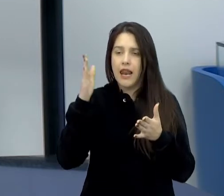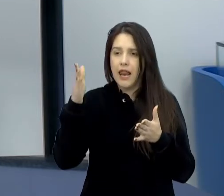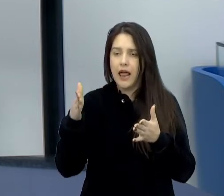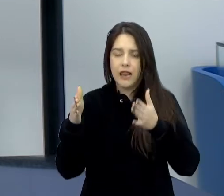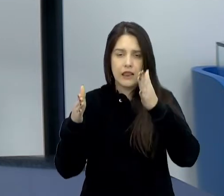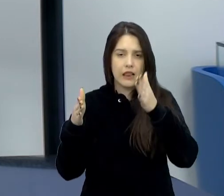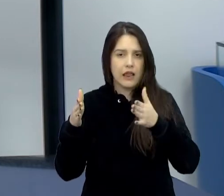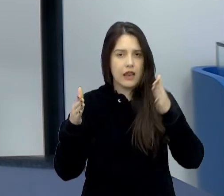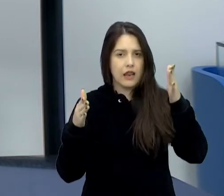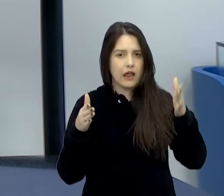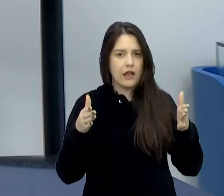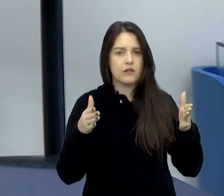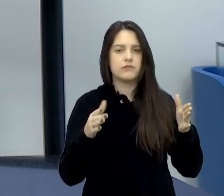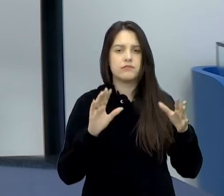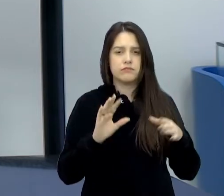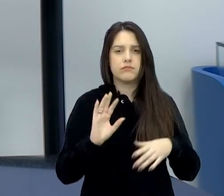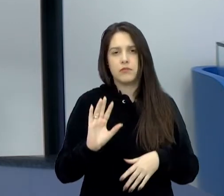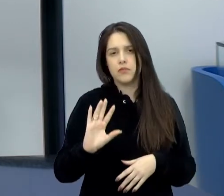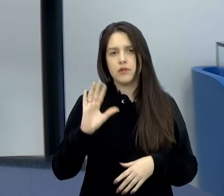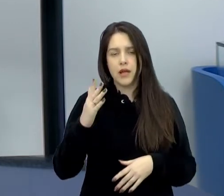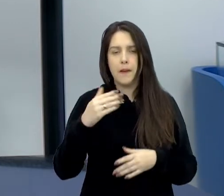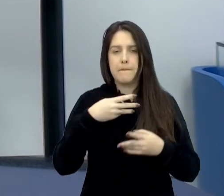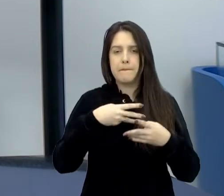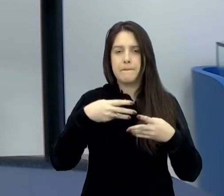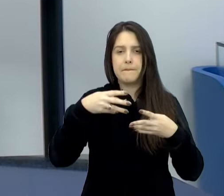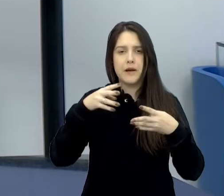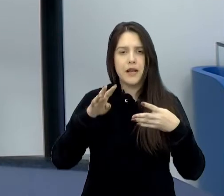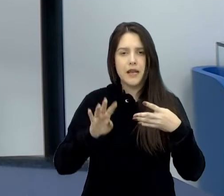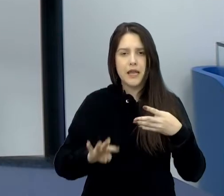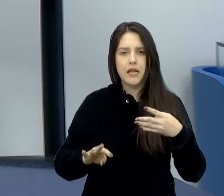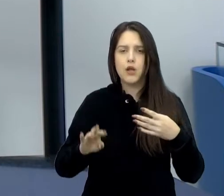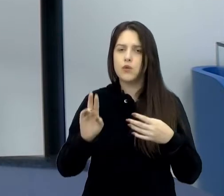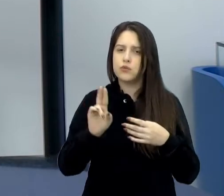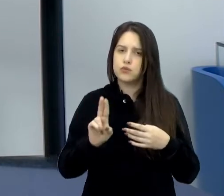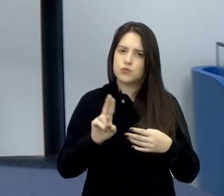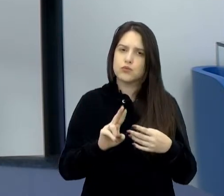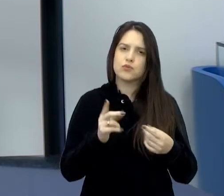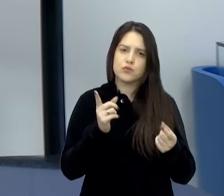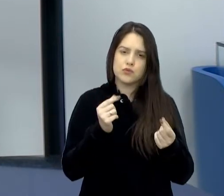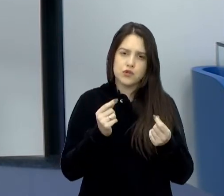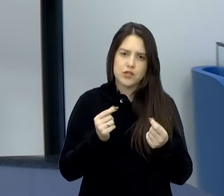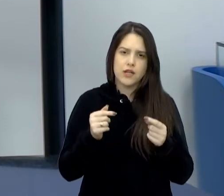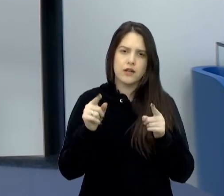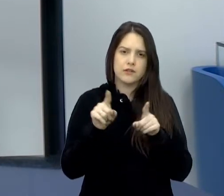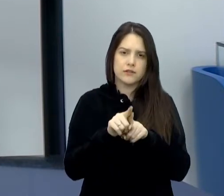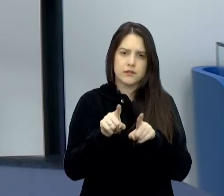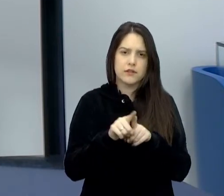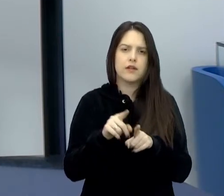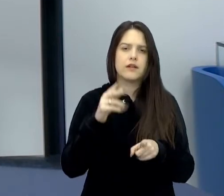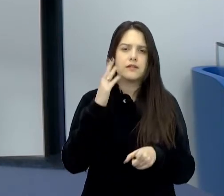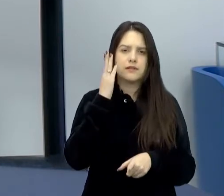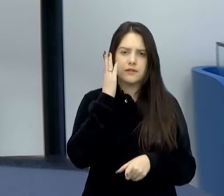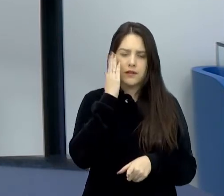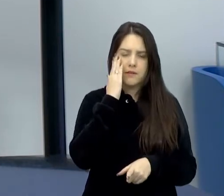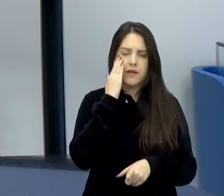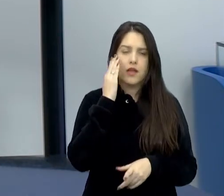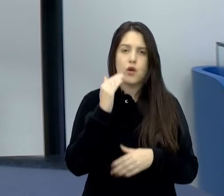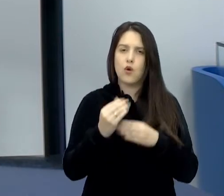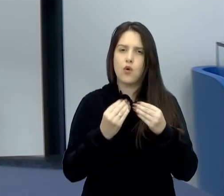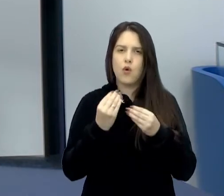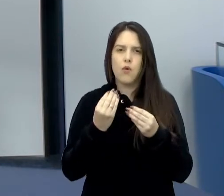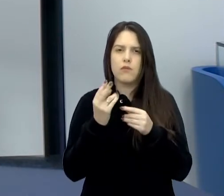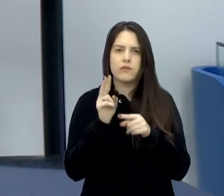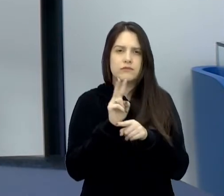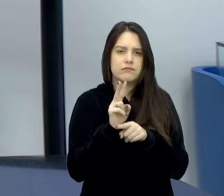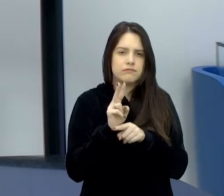ou concretizado lá numa planilha. A gente usa o dinheiro, como ele é corriqueiro, às vezes a gente usa até sem pensar, muitas vezes.